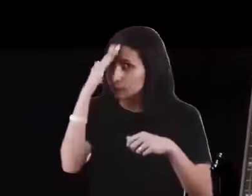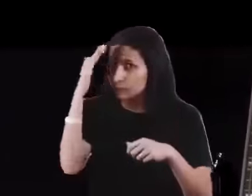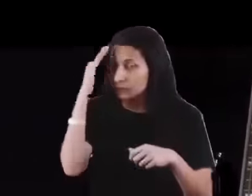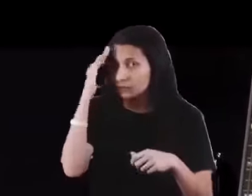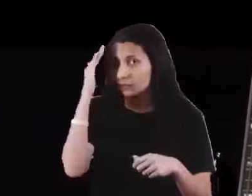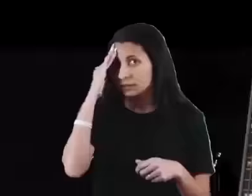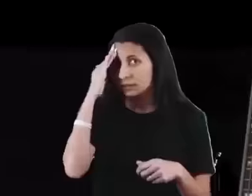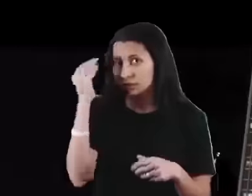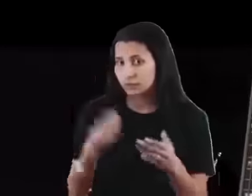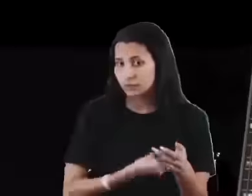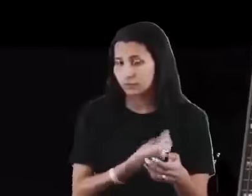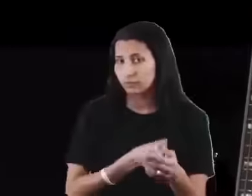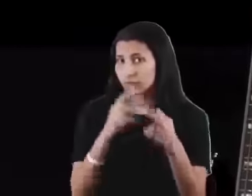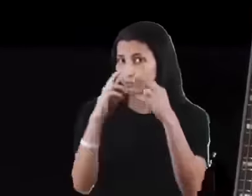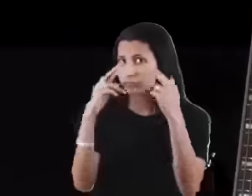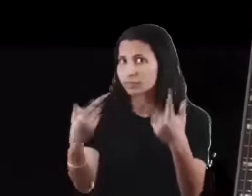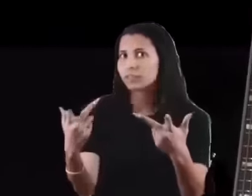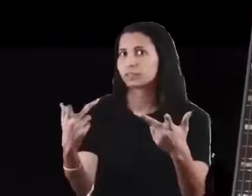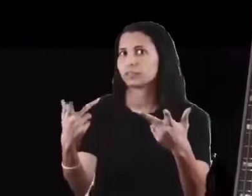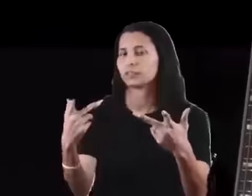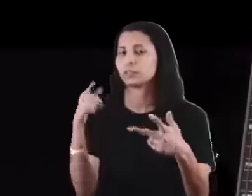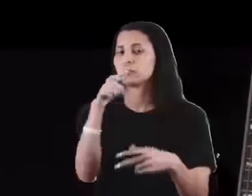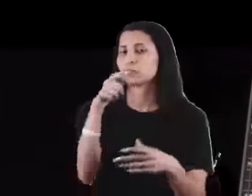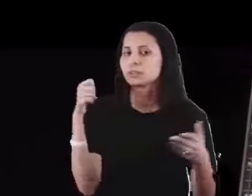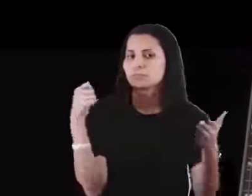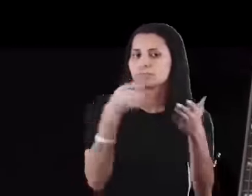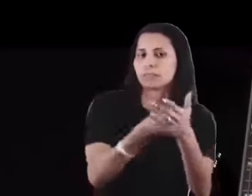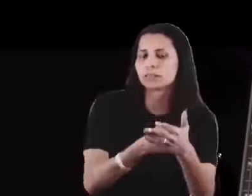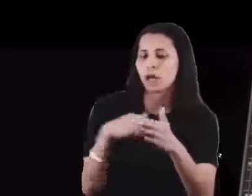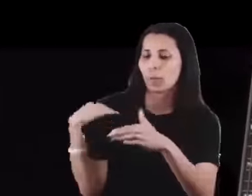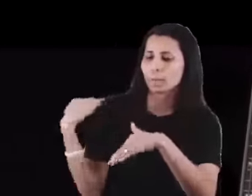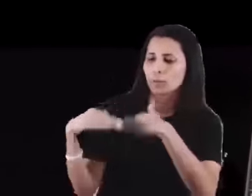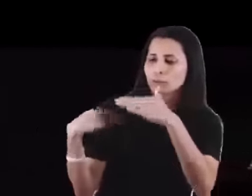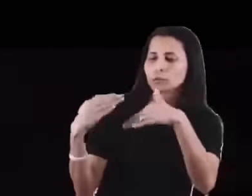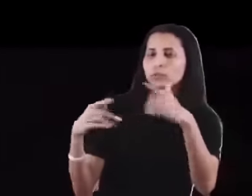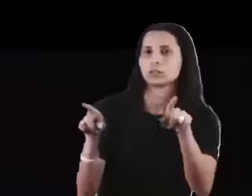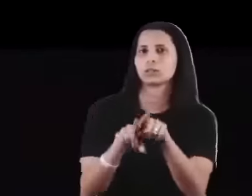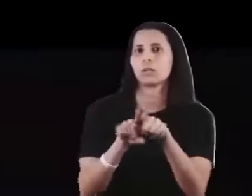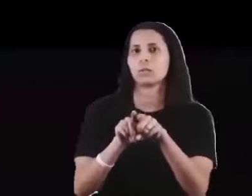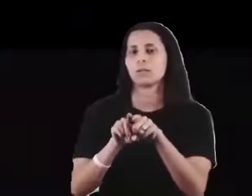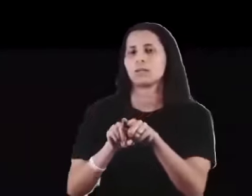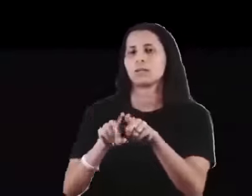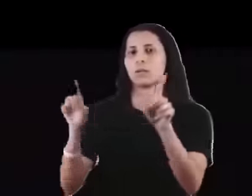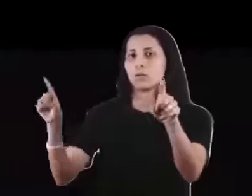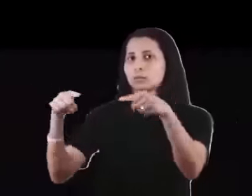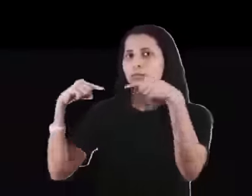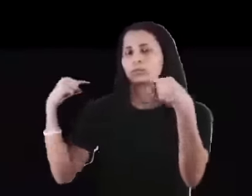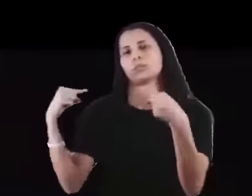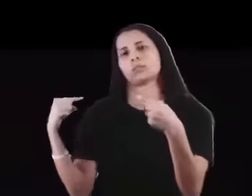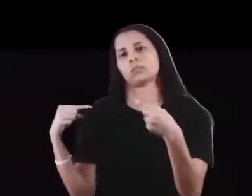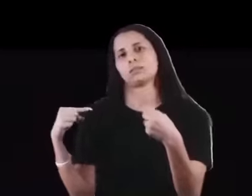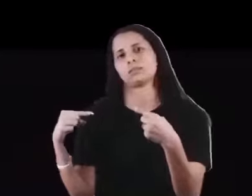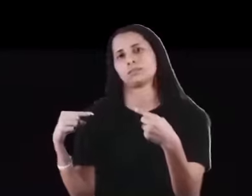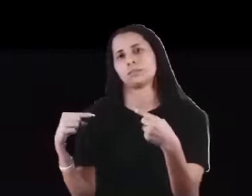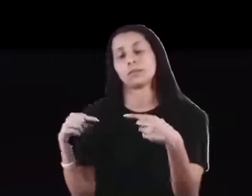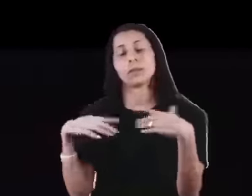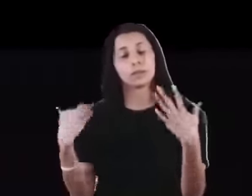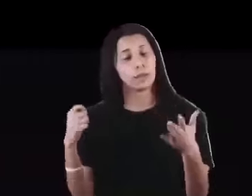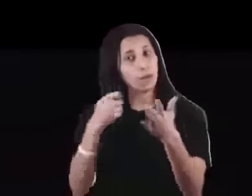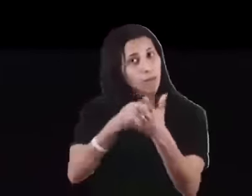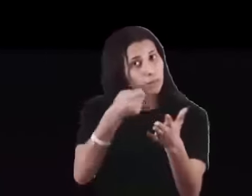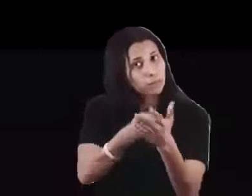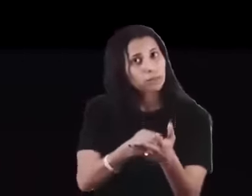grande de ataque de processo e de consequência o ataque